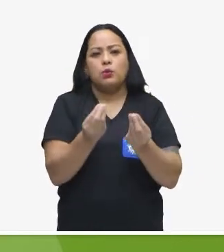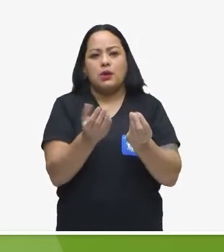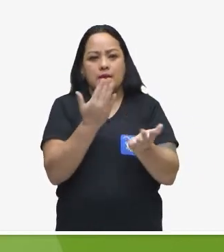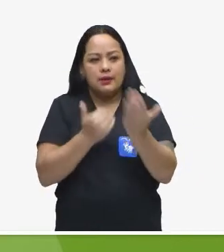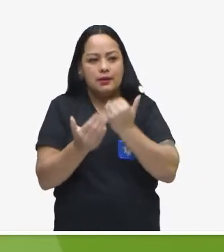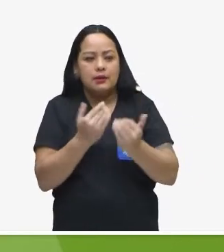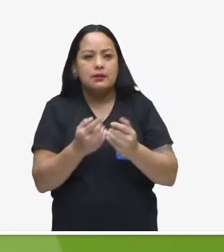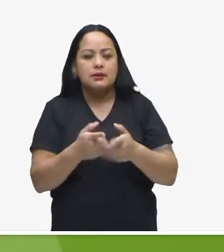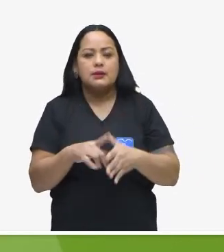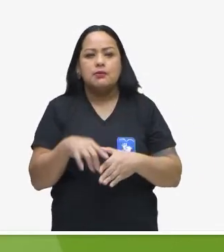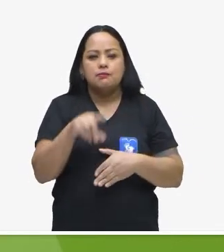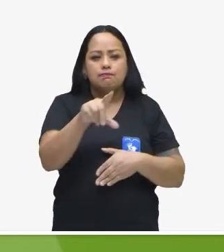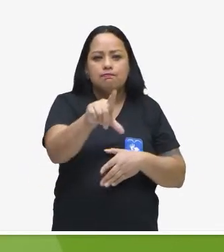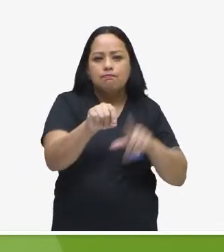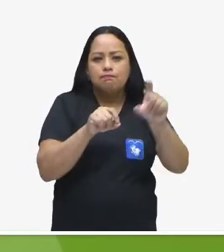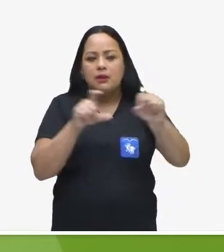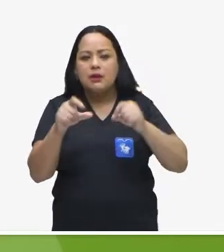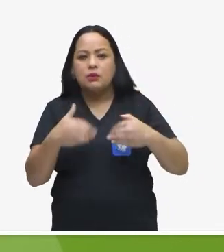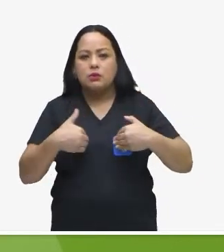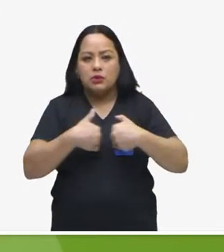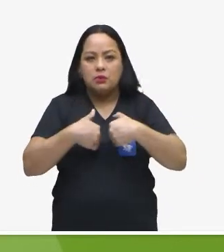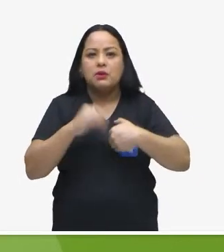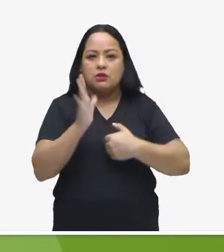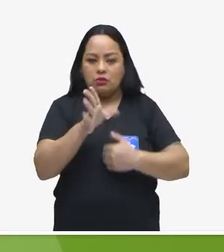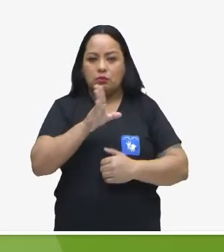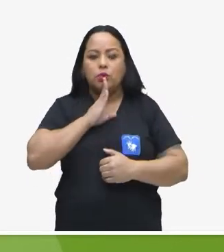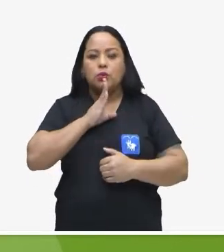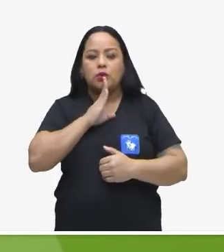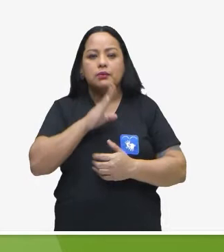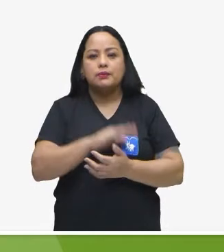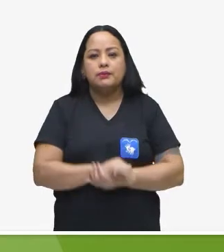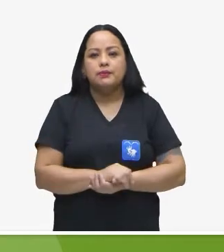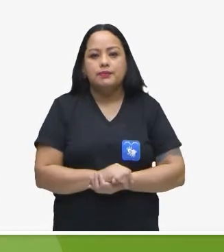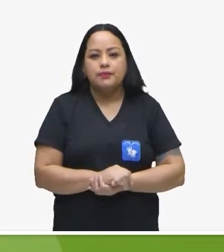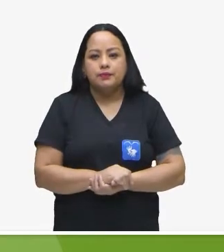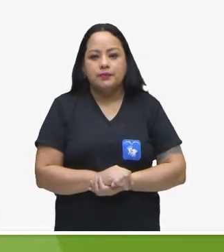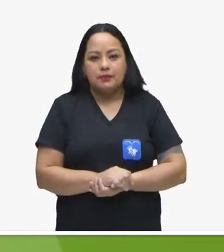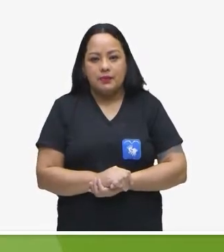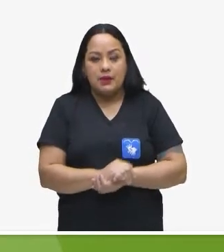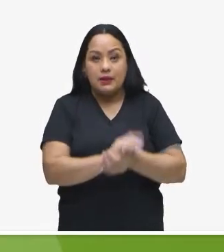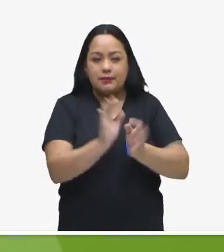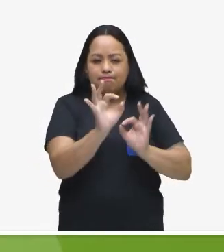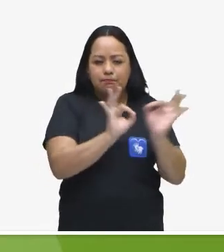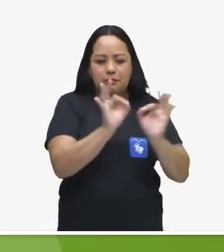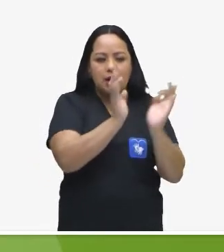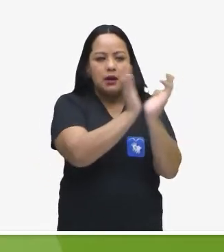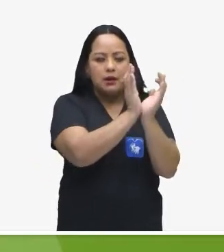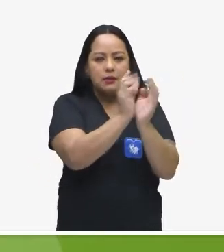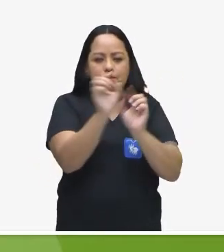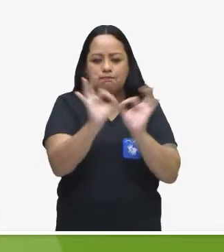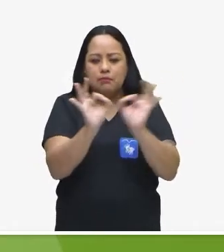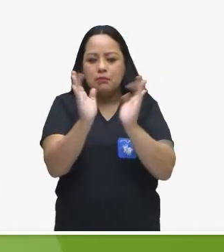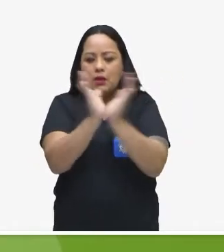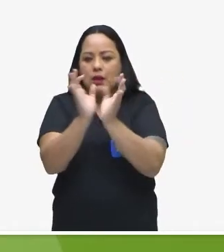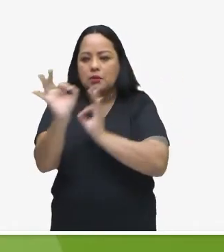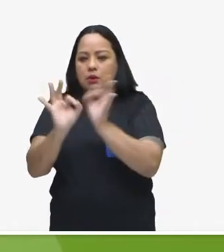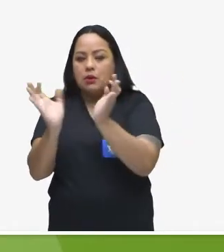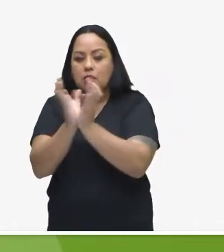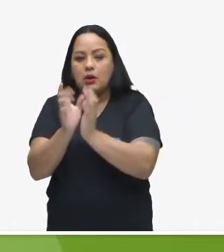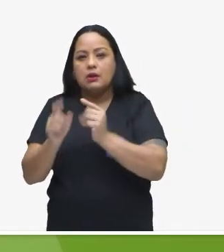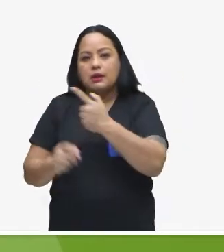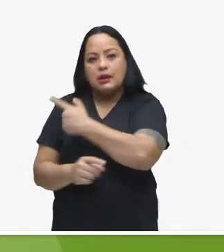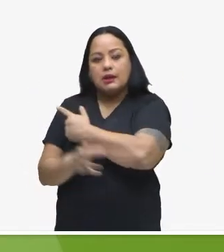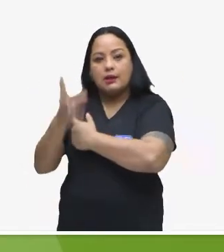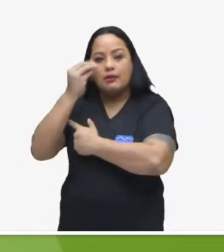ele foi pegando os animais conhecidos e foi agrupando, né? Então, a gente pode observar aqui nesse